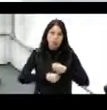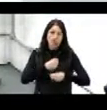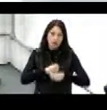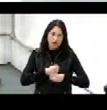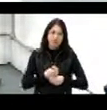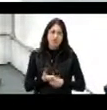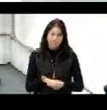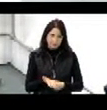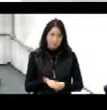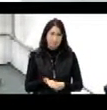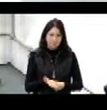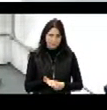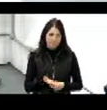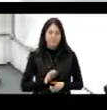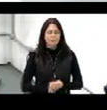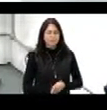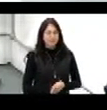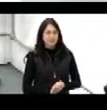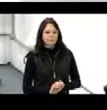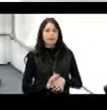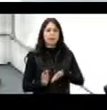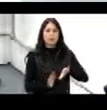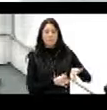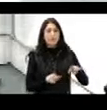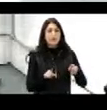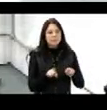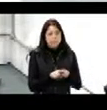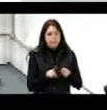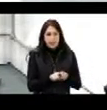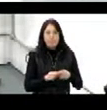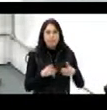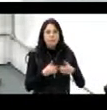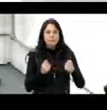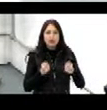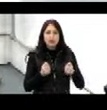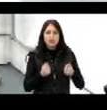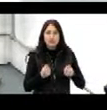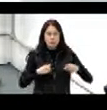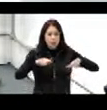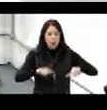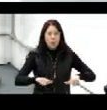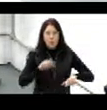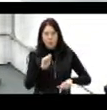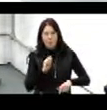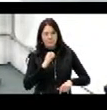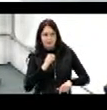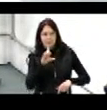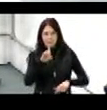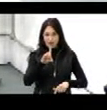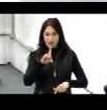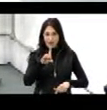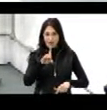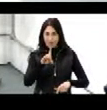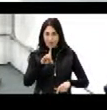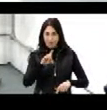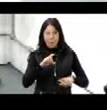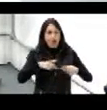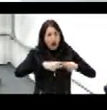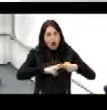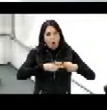Indicamos ao Executivo a instalação de playground infantil na sede da ACD. Nós estivemos, então, conversando com o pessoal